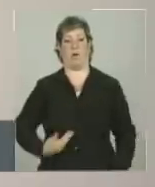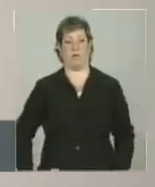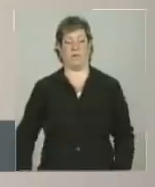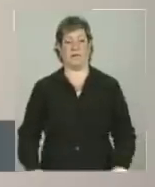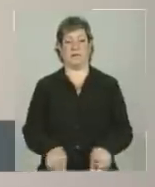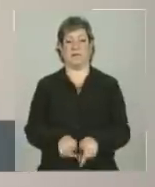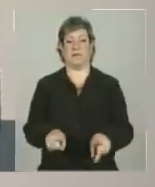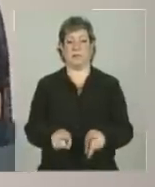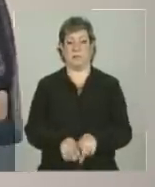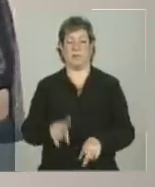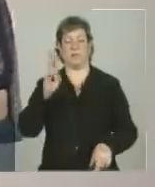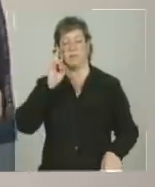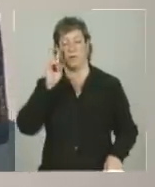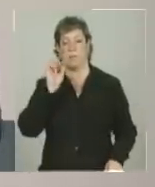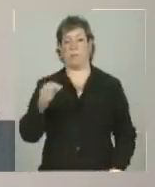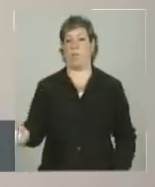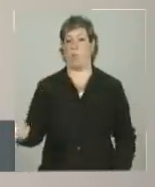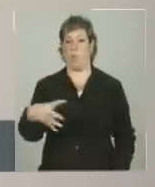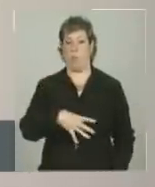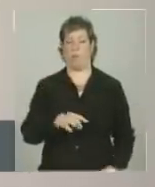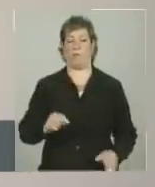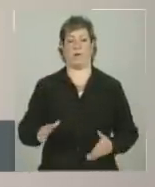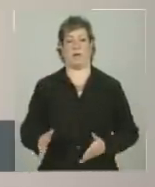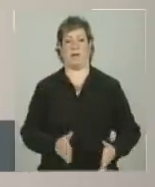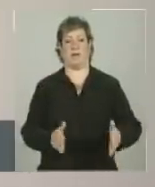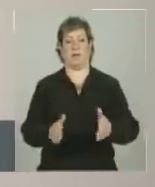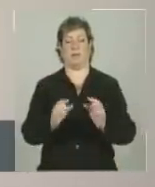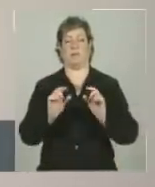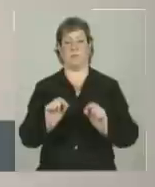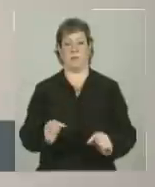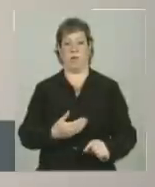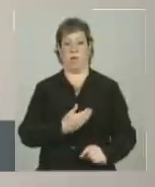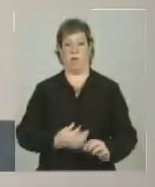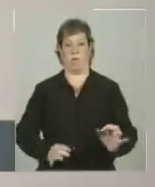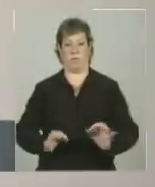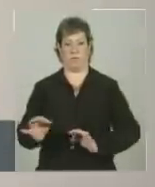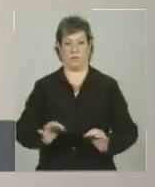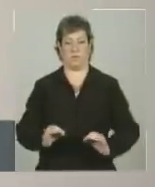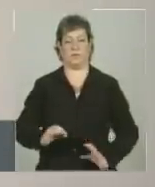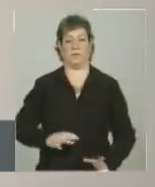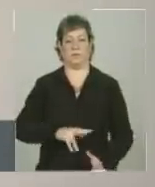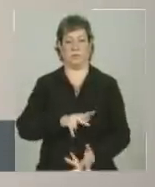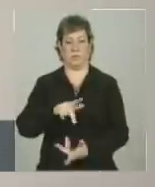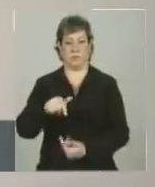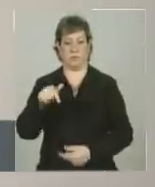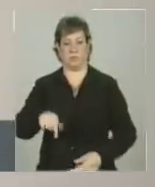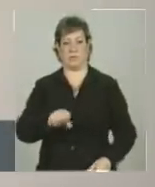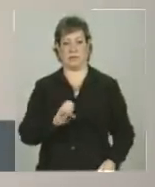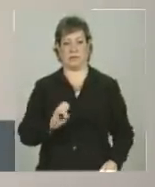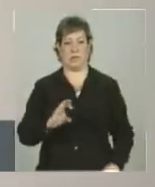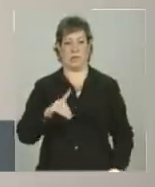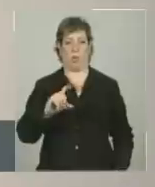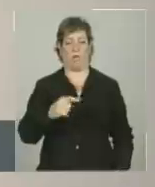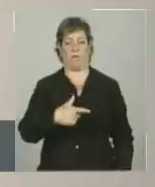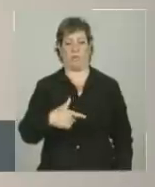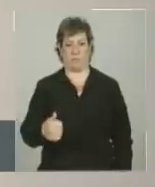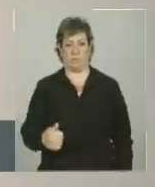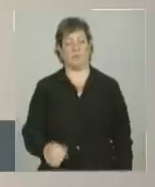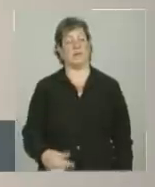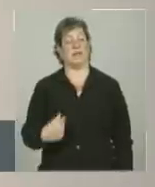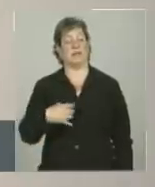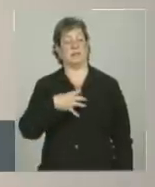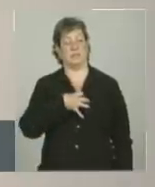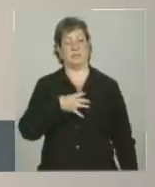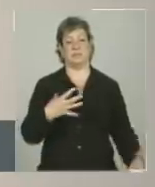os novos caminhos para a governança pública no século XXI. É com particular satisfação